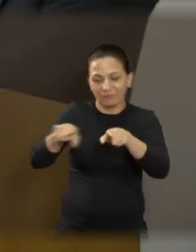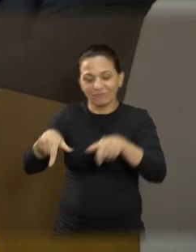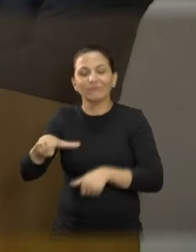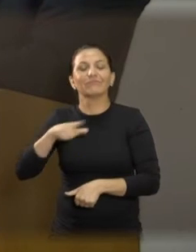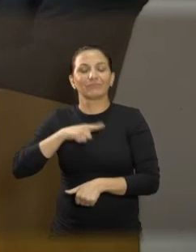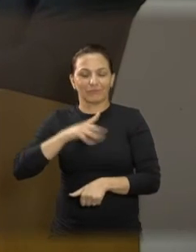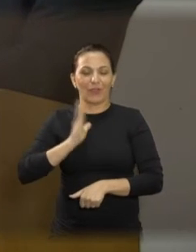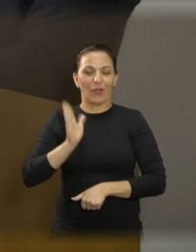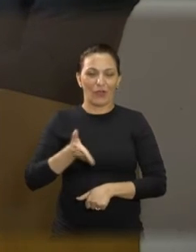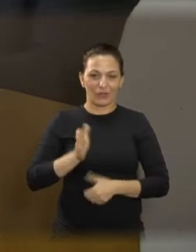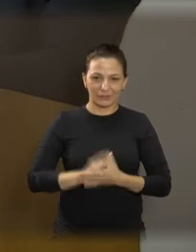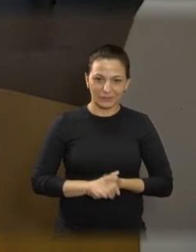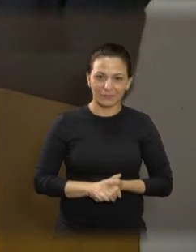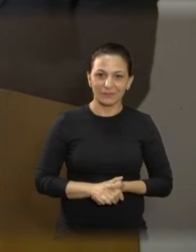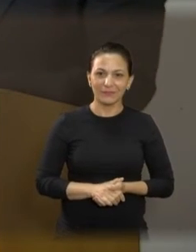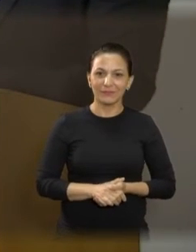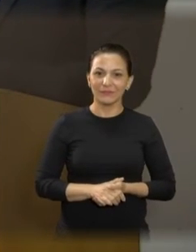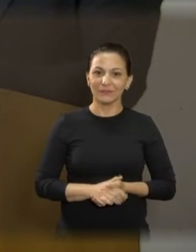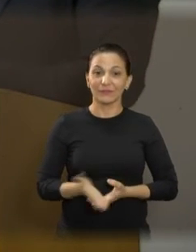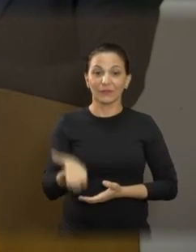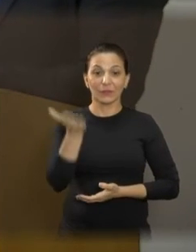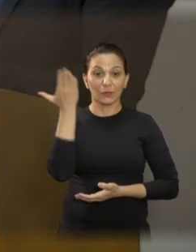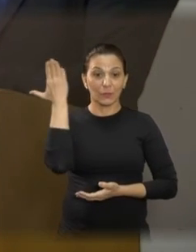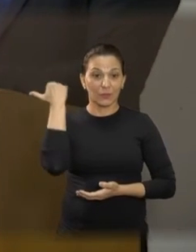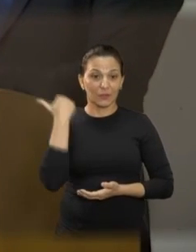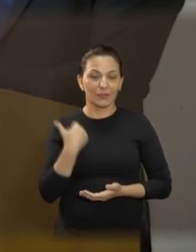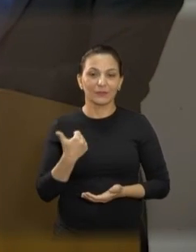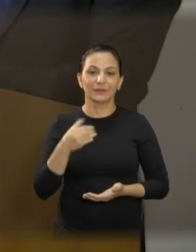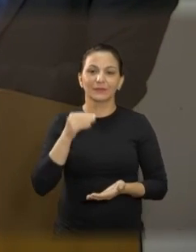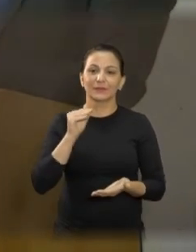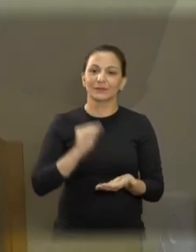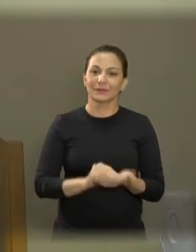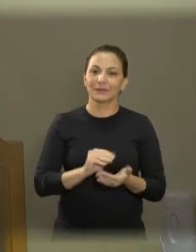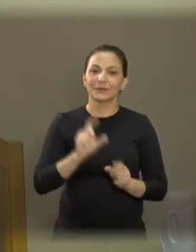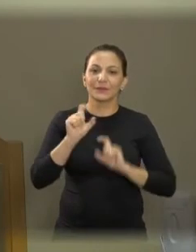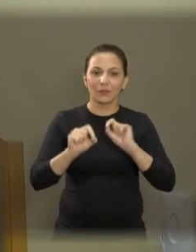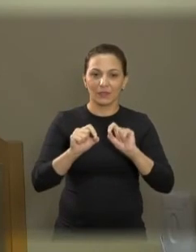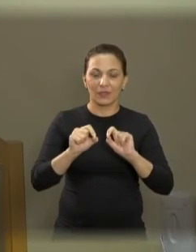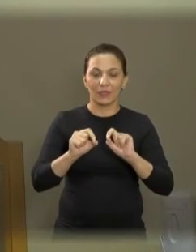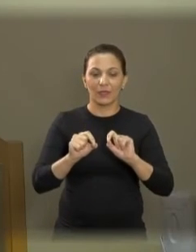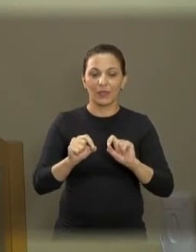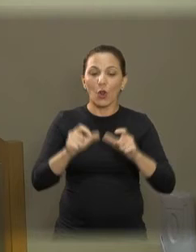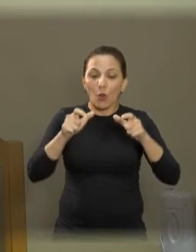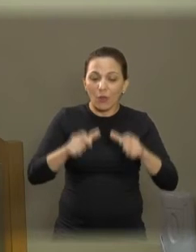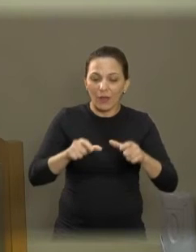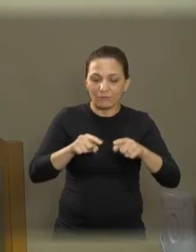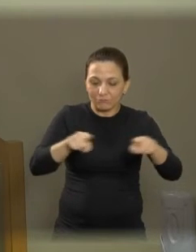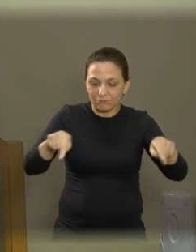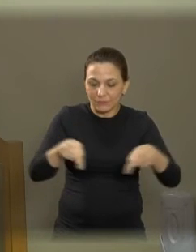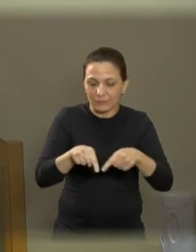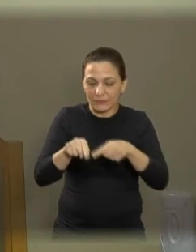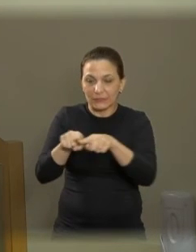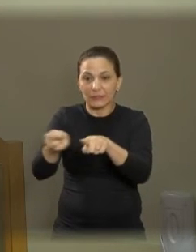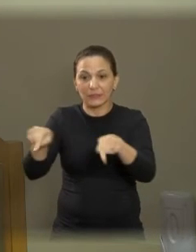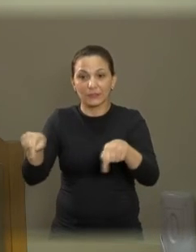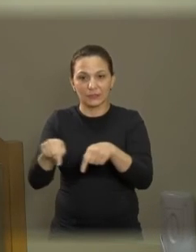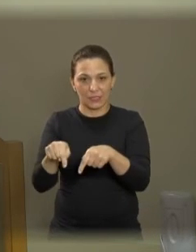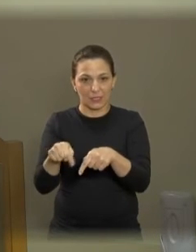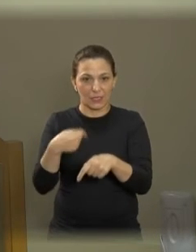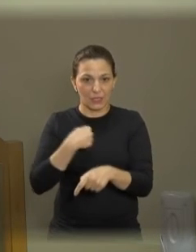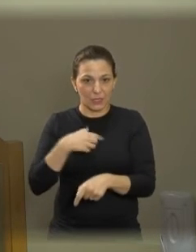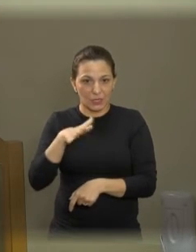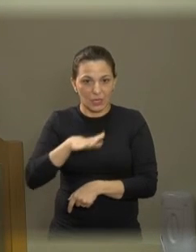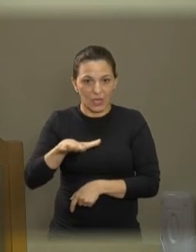né? Mas naquele tempo, realmente, o que faltava era o espaço, né? E eu fiquei na área